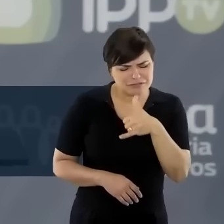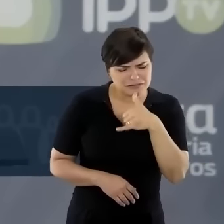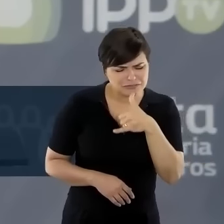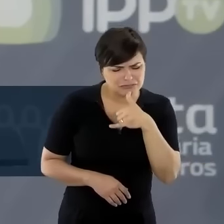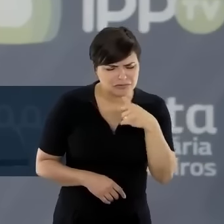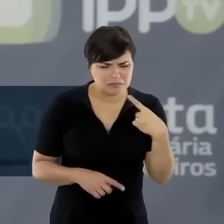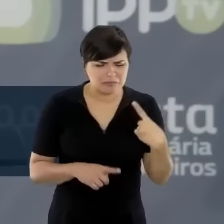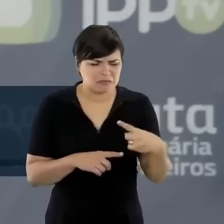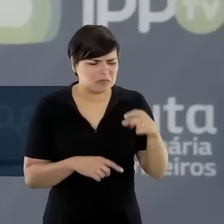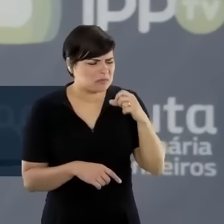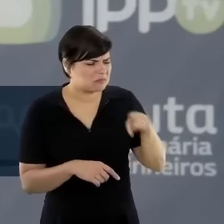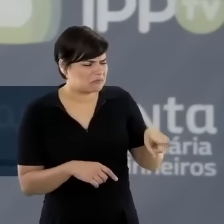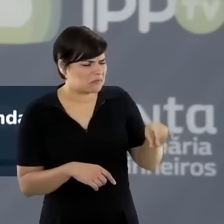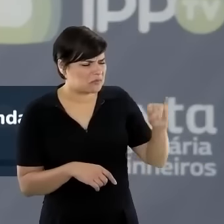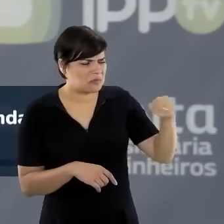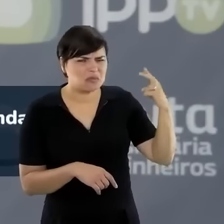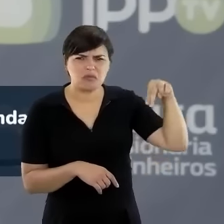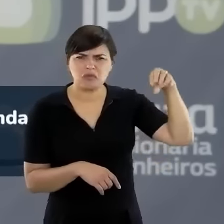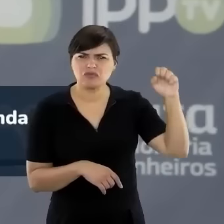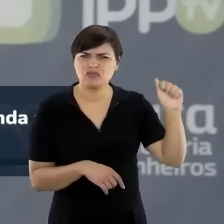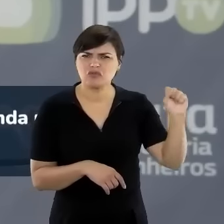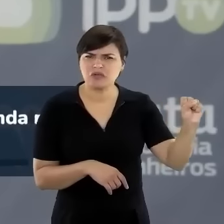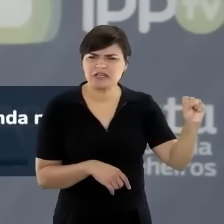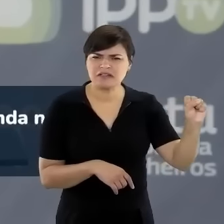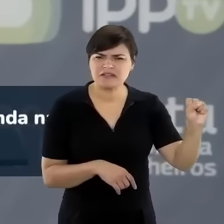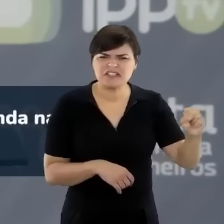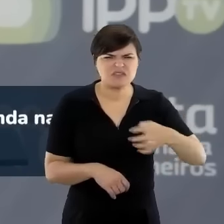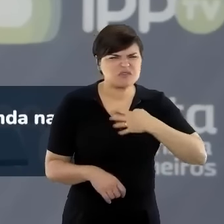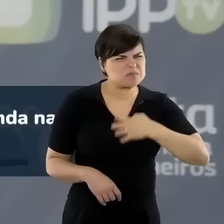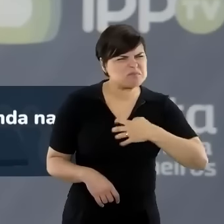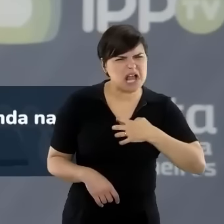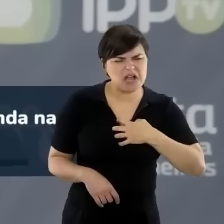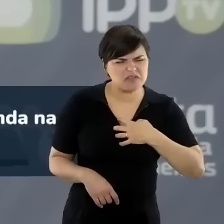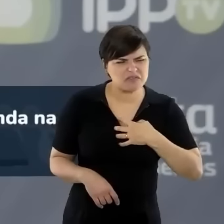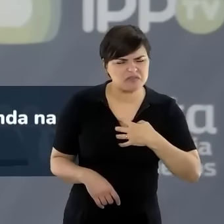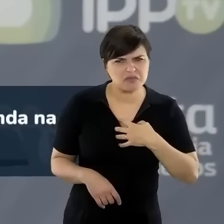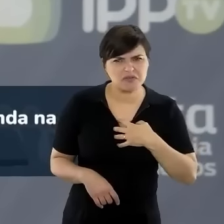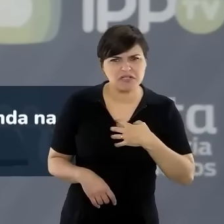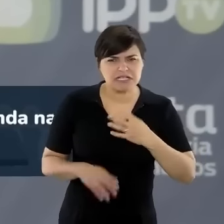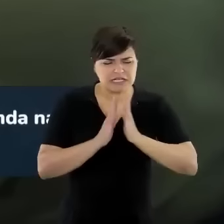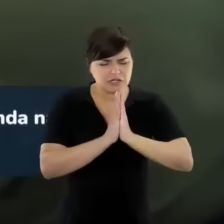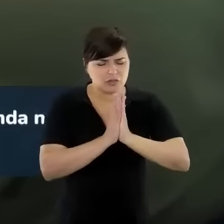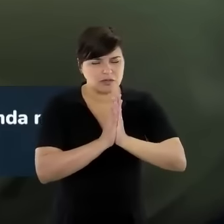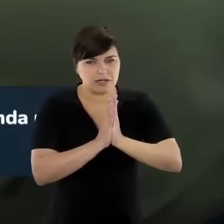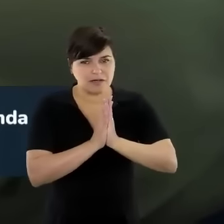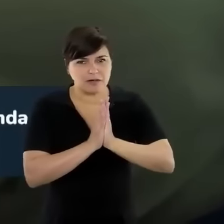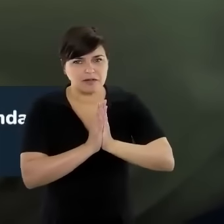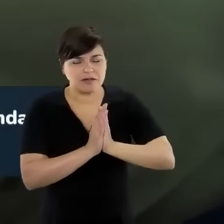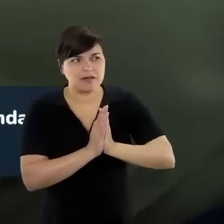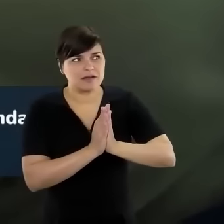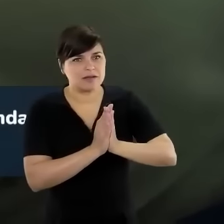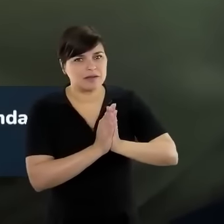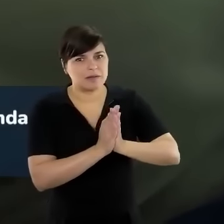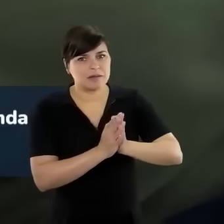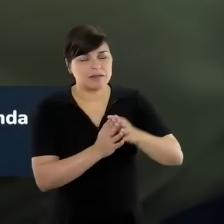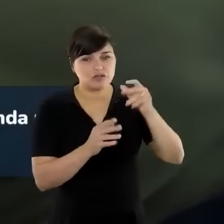extremamente e ficou irado e orou ao Senhor e disse ah